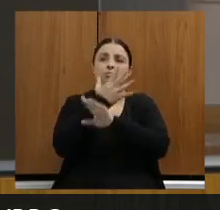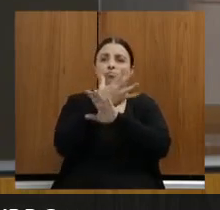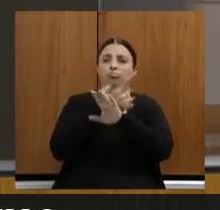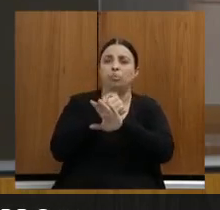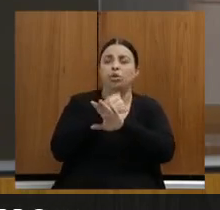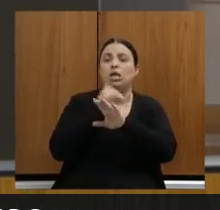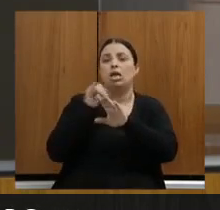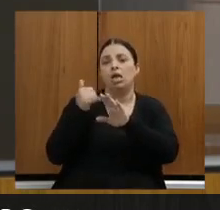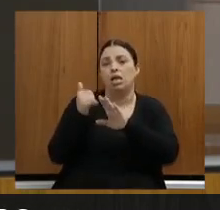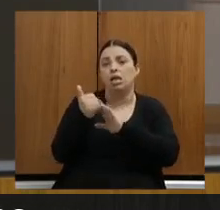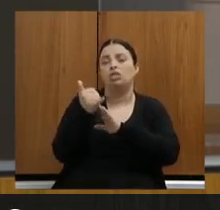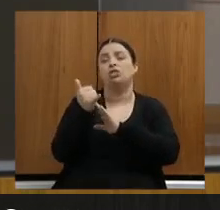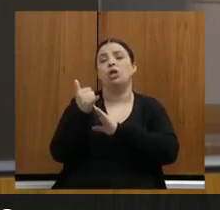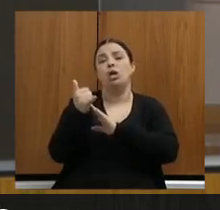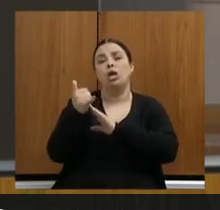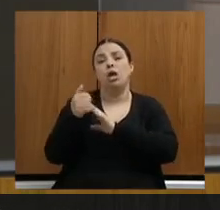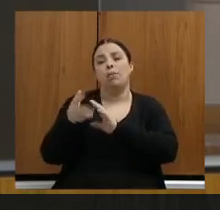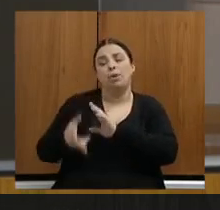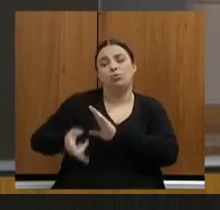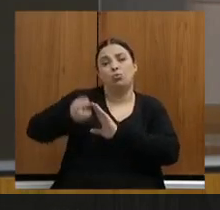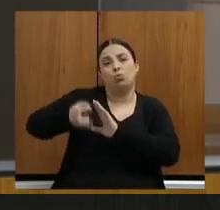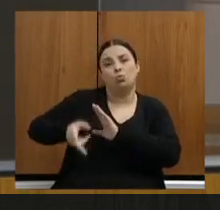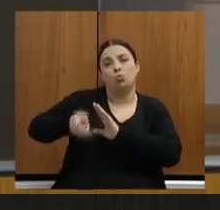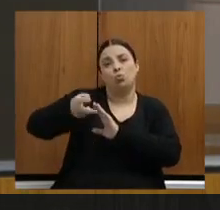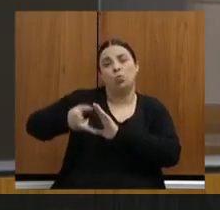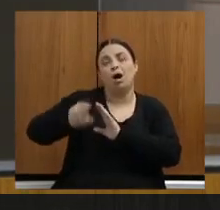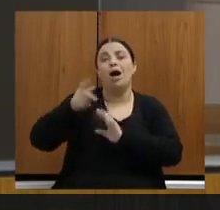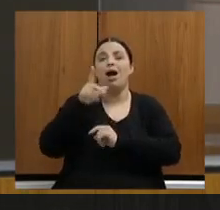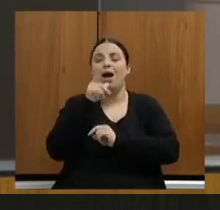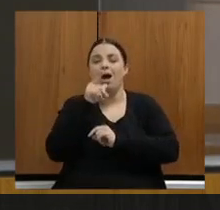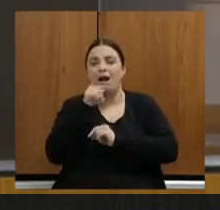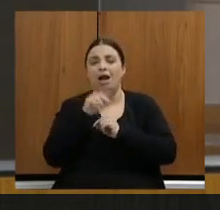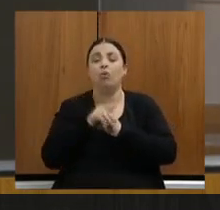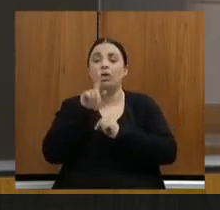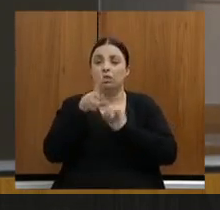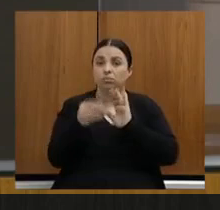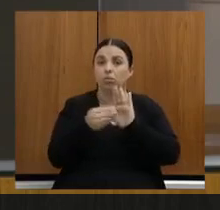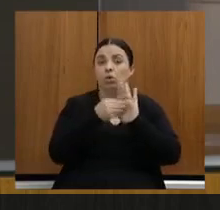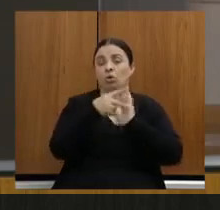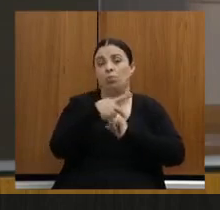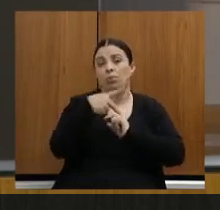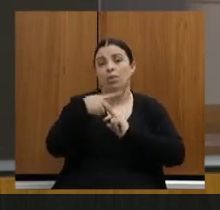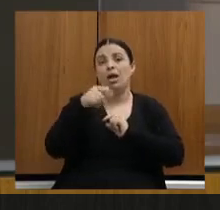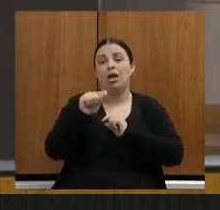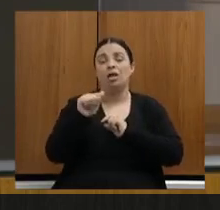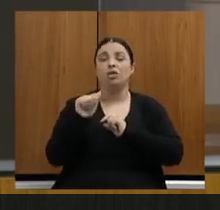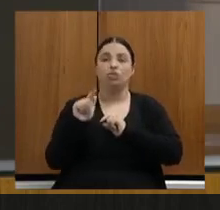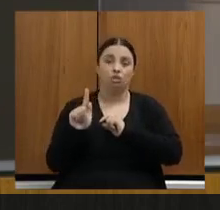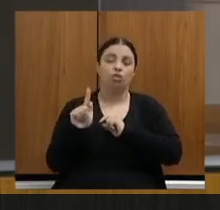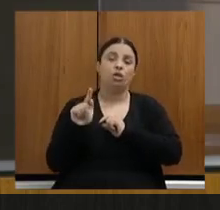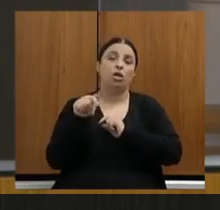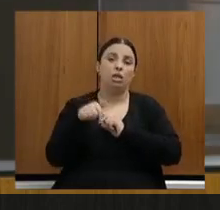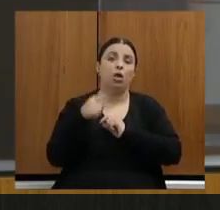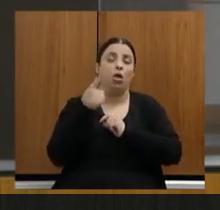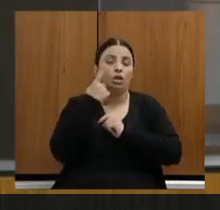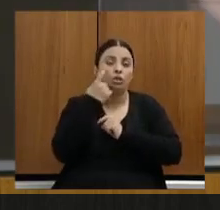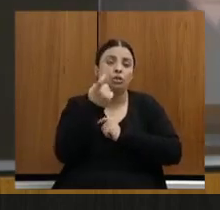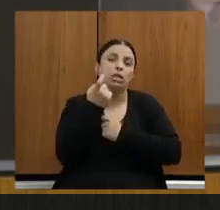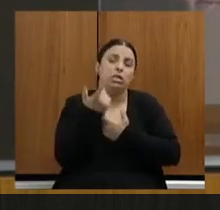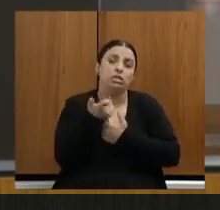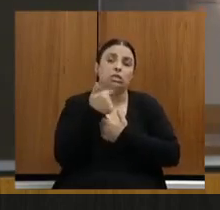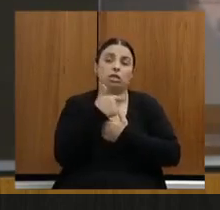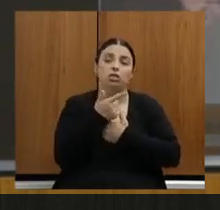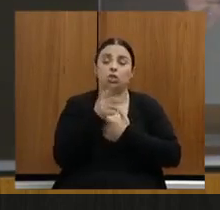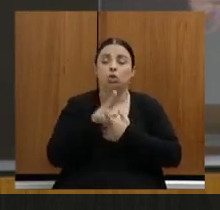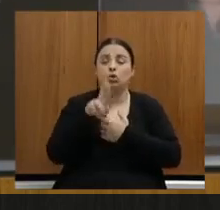o bombeamento de Poços tubulares para captação de água está incluído no ppg foi sancionado pelo governo então a eu tô interessante que ali eu vim já lugar de uma